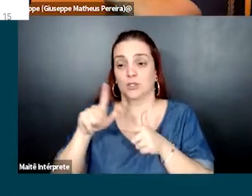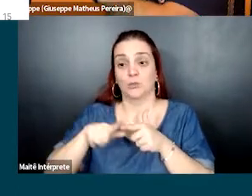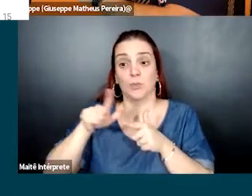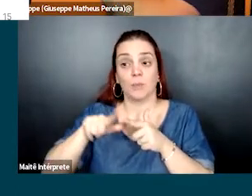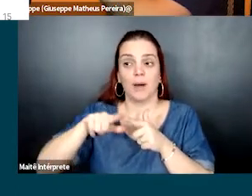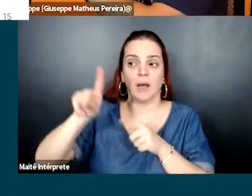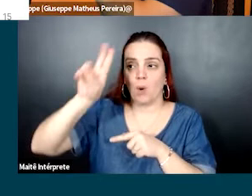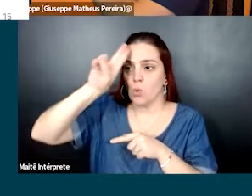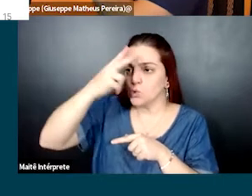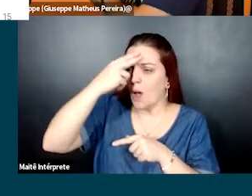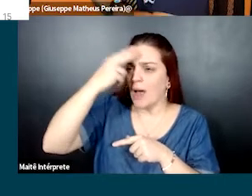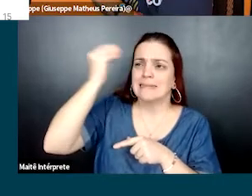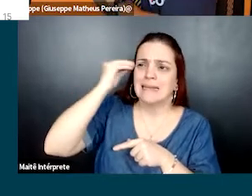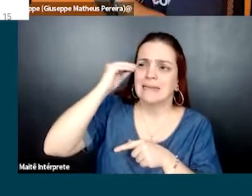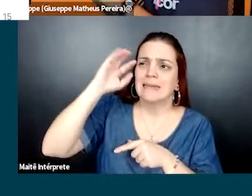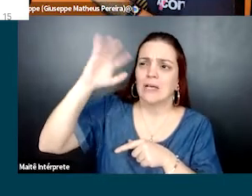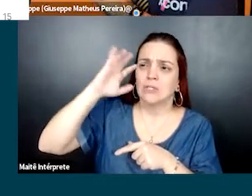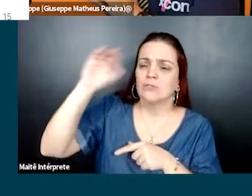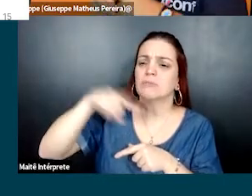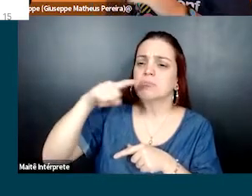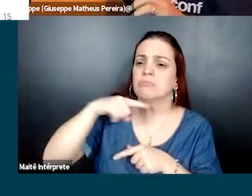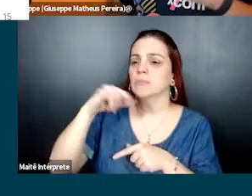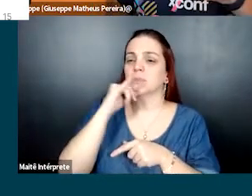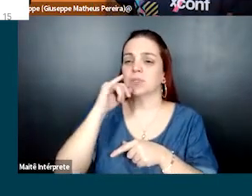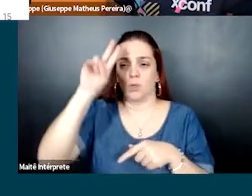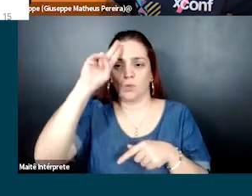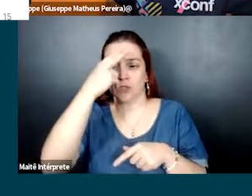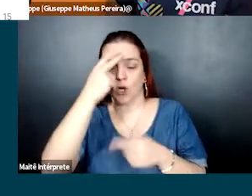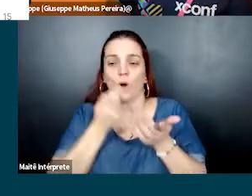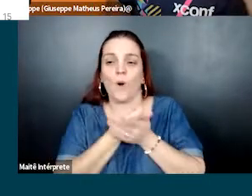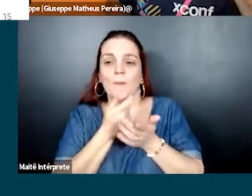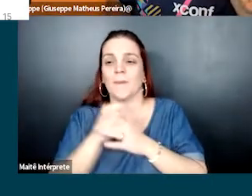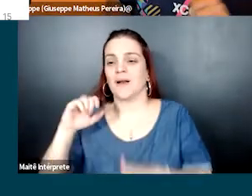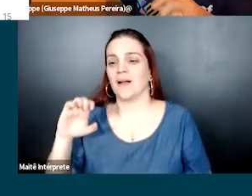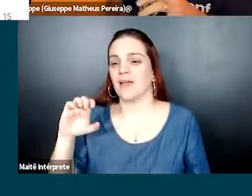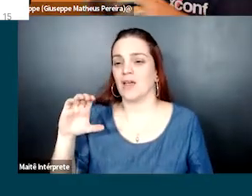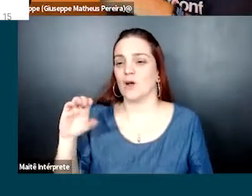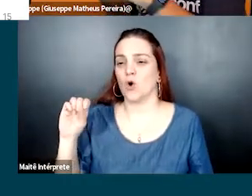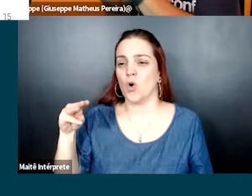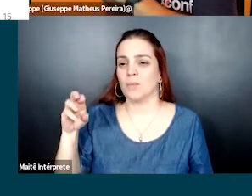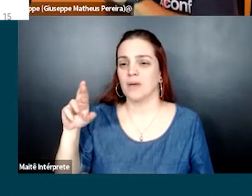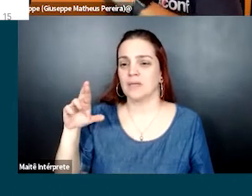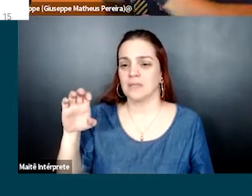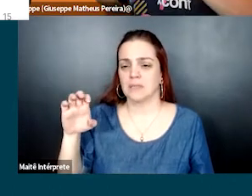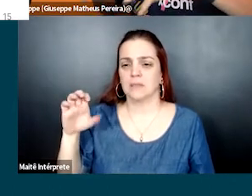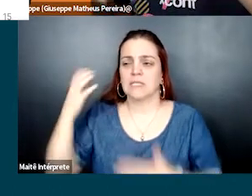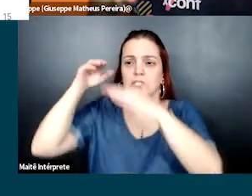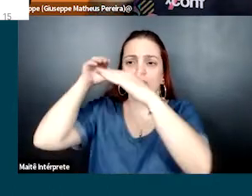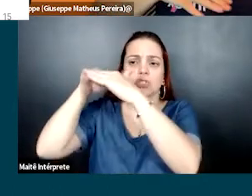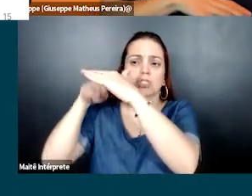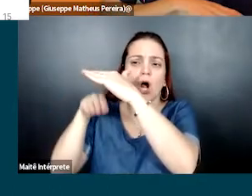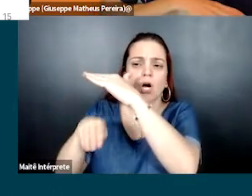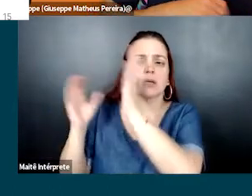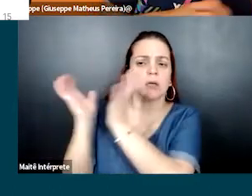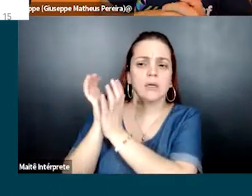usuário que tenta fazer tal coisa ou faz tal coisa. Por exemplo, um usuário que compra em e-commerce, o gerenciamento de um estoque de um